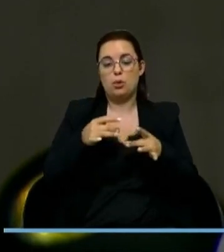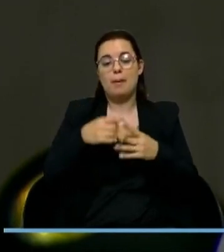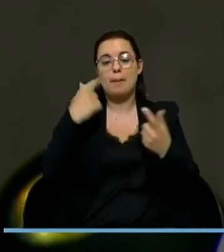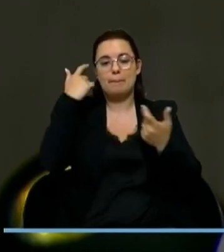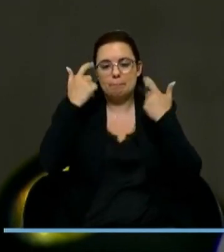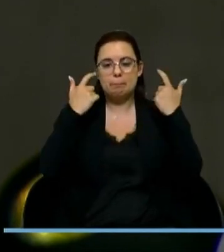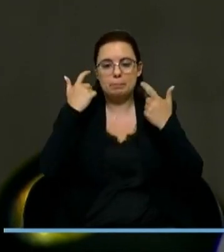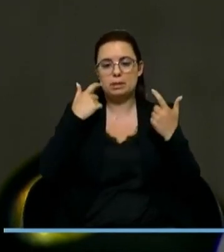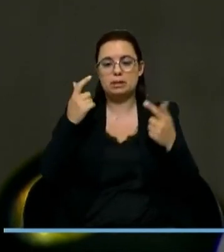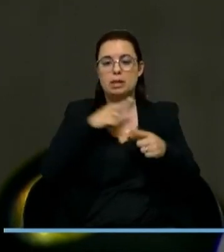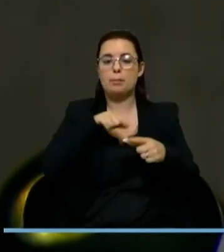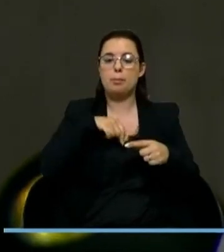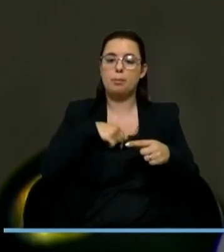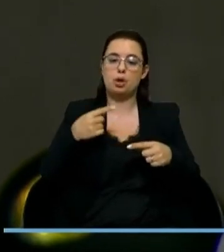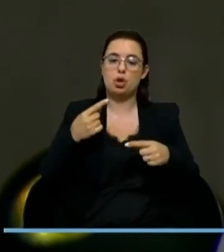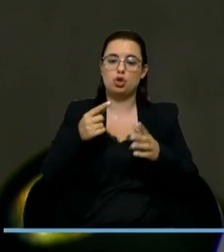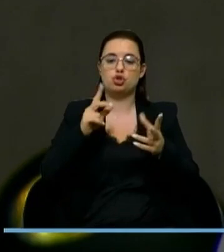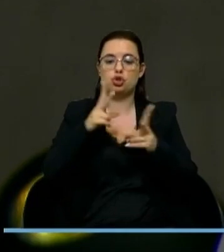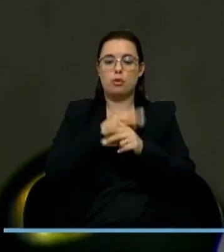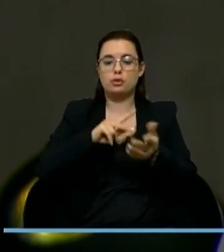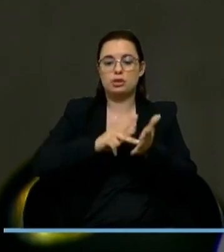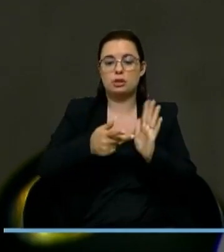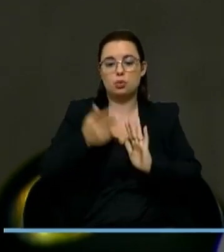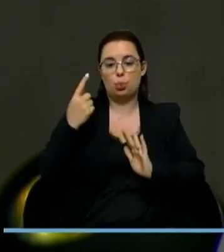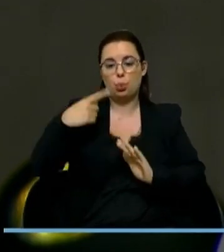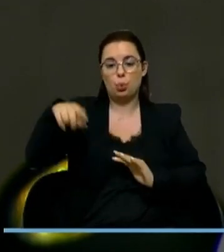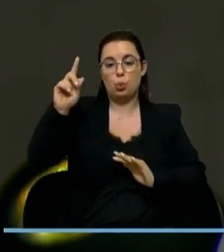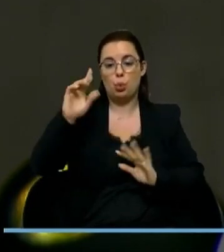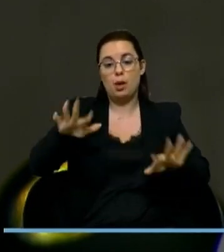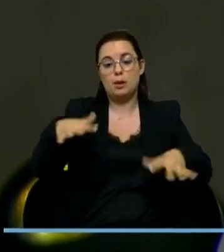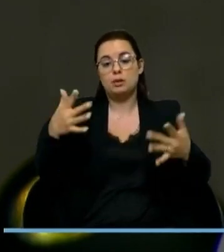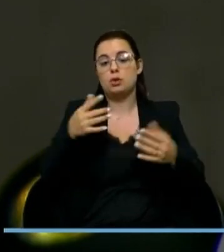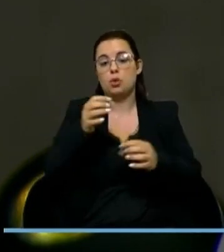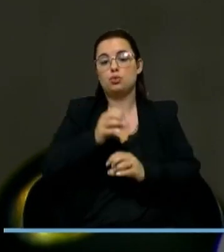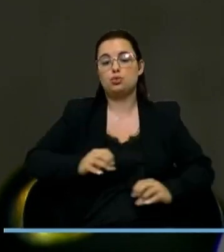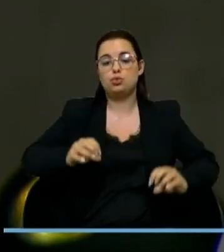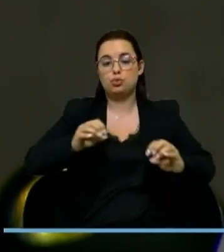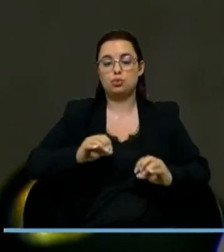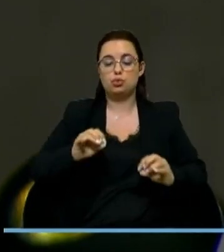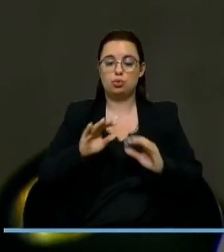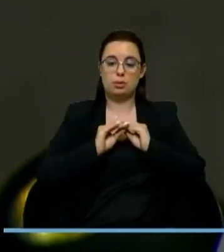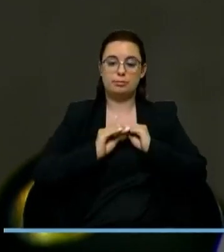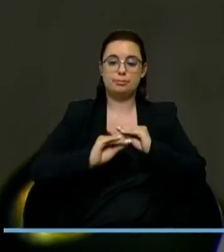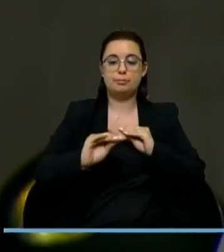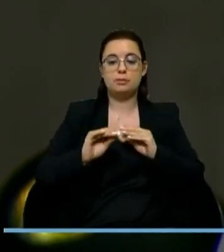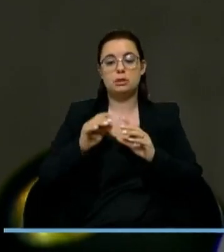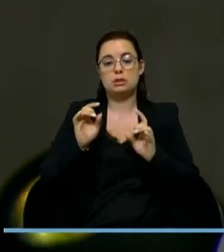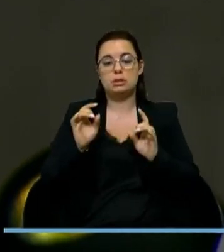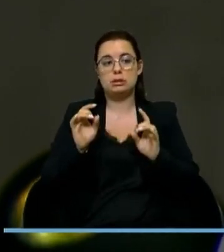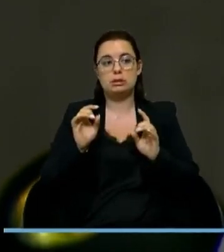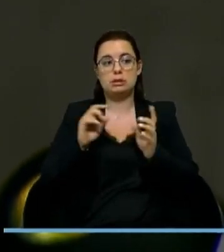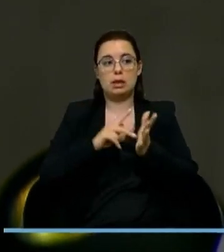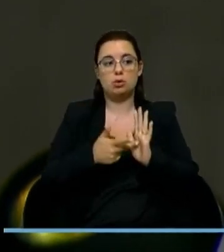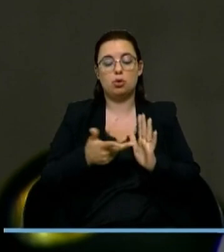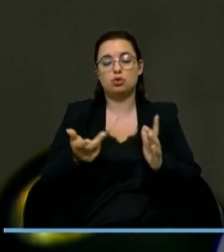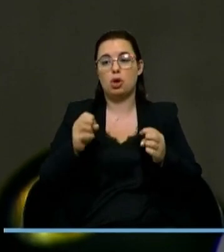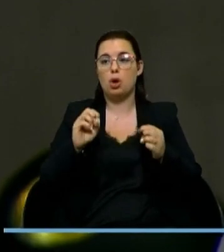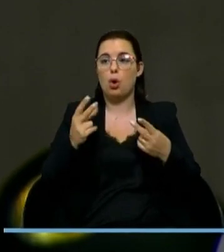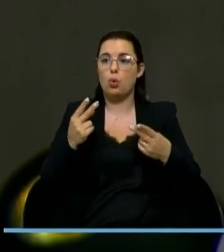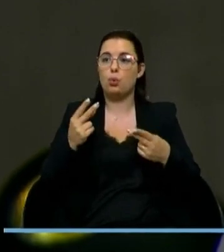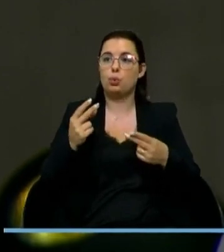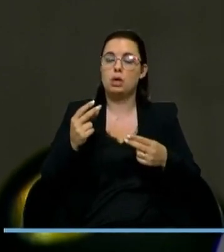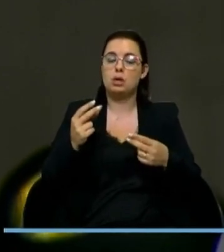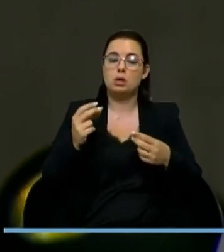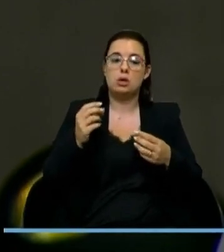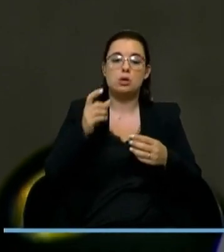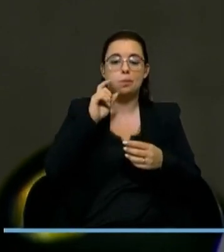desenhada para ter em conta estas novas tecnologias e, portanto, não havia neste momento uma neutralidade tecnológica, não havia, portanto,